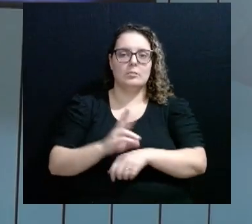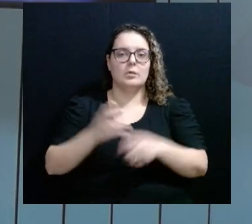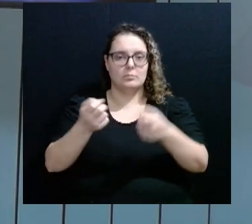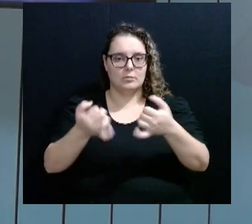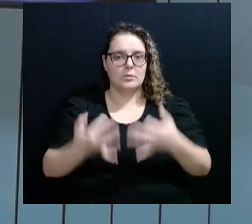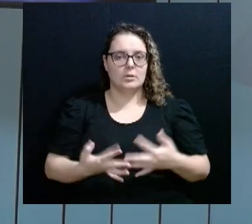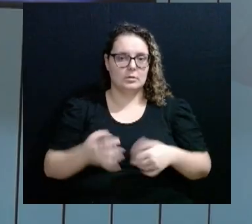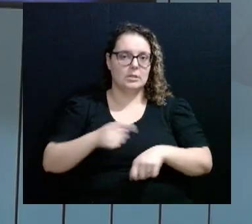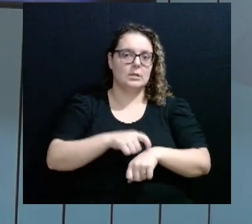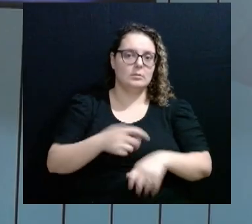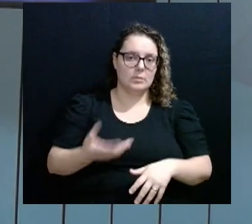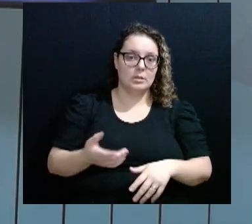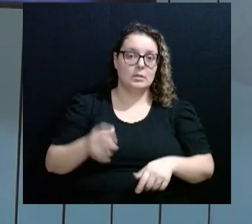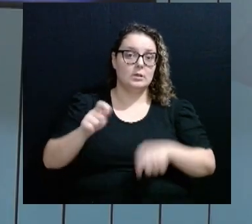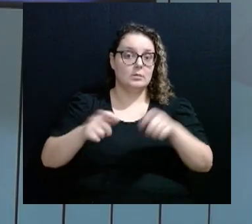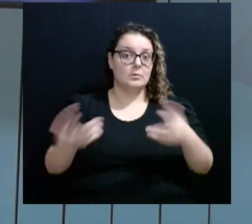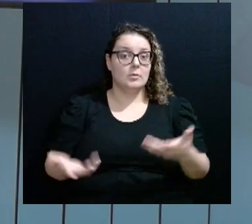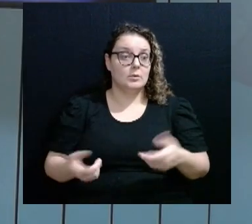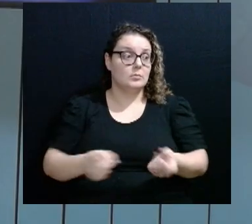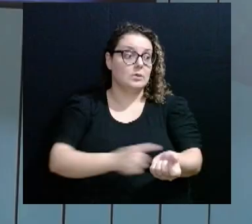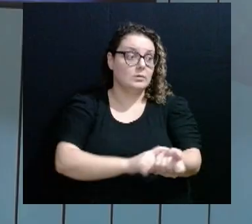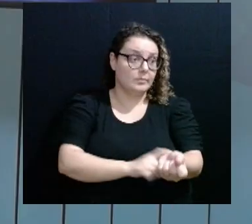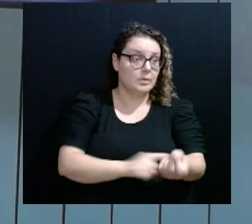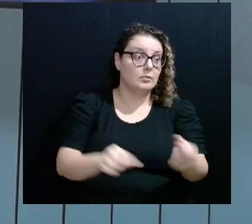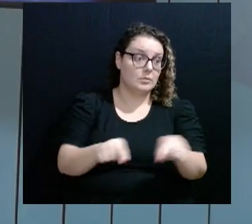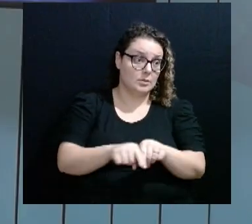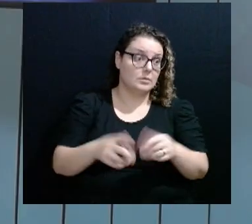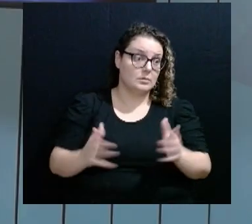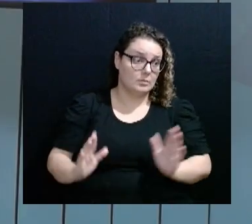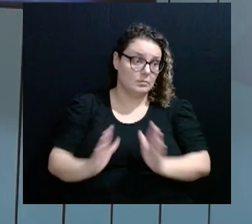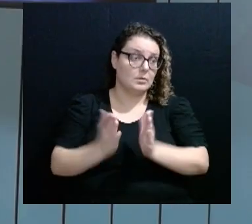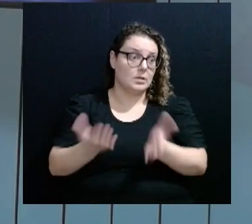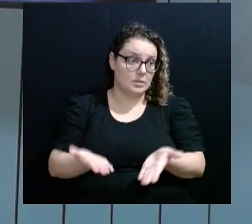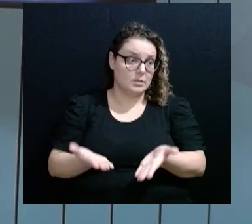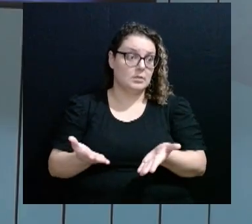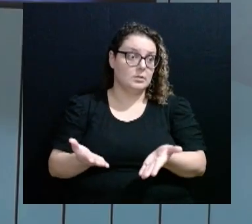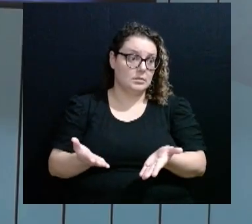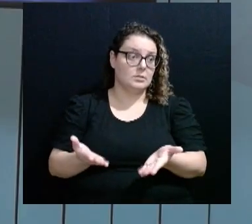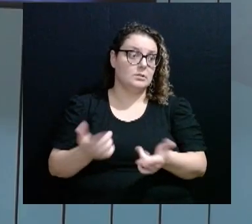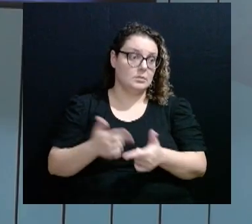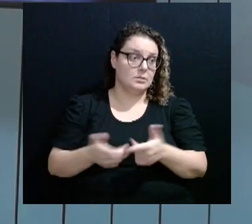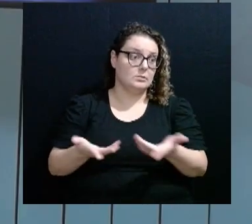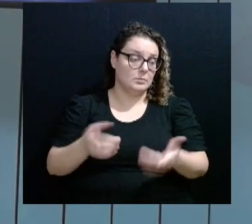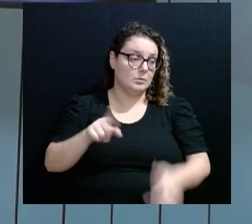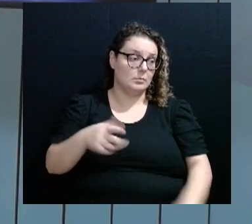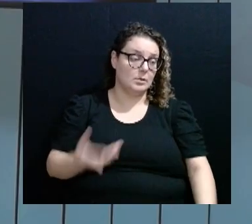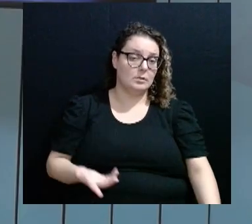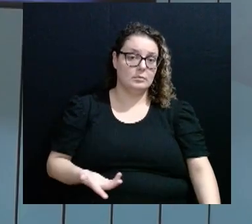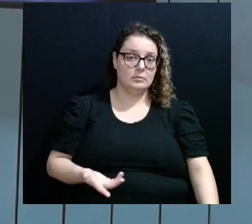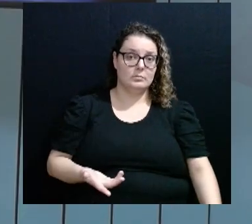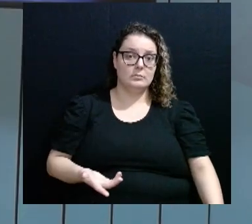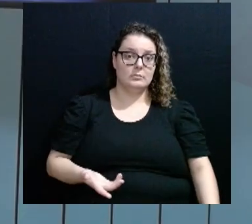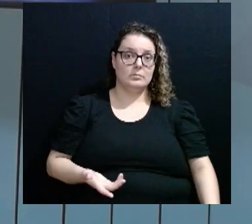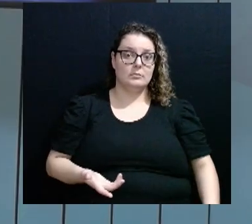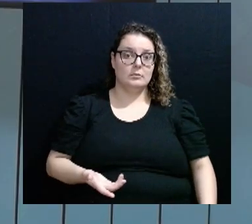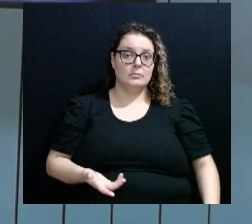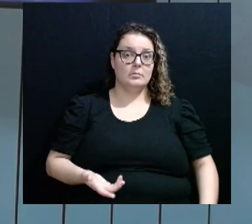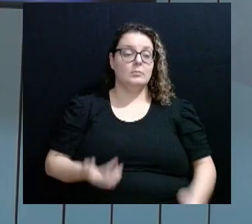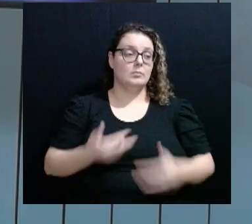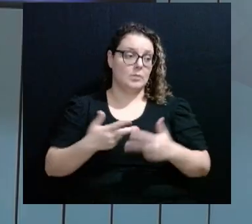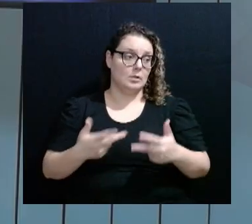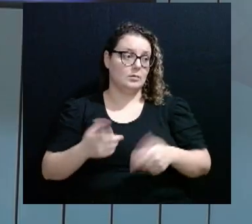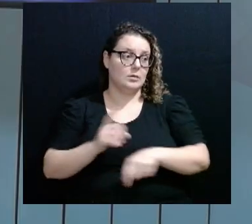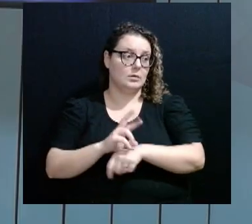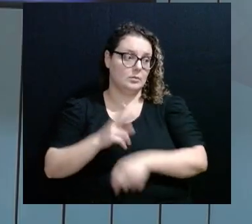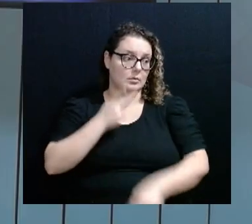que a doutora explicou naquele momento, porque muita gente acaba ficando nervoso também diante dessa situação, né? É uma